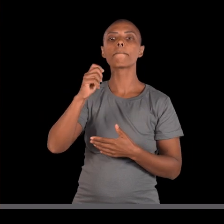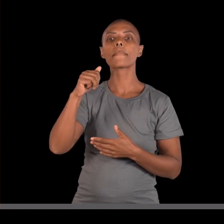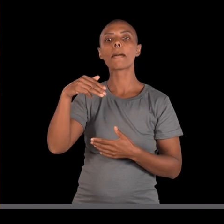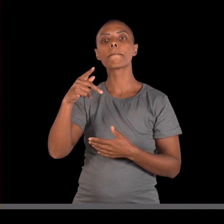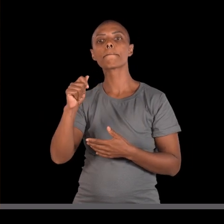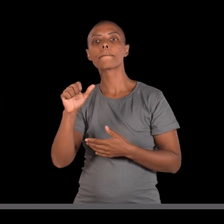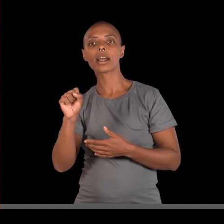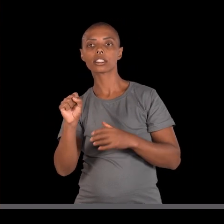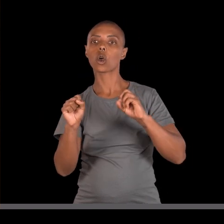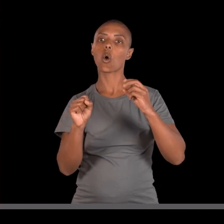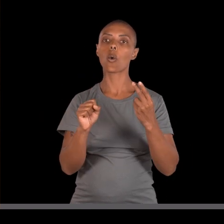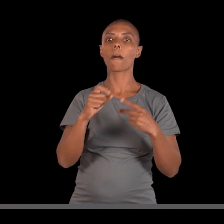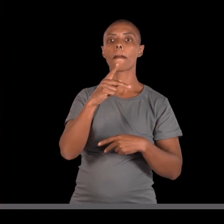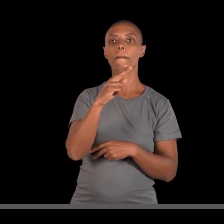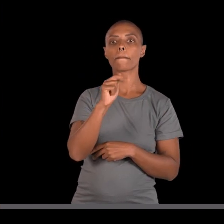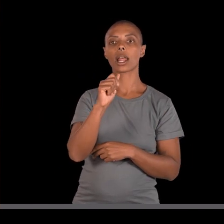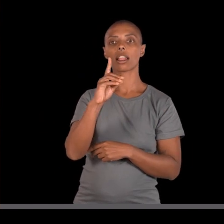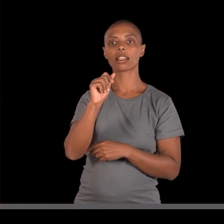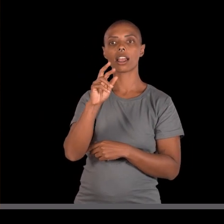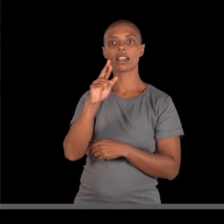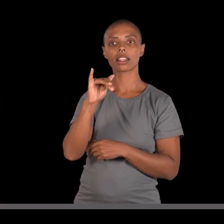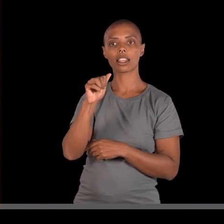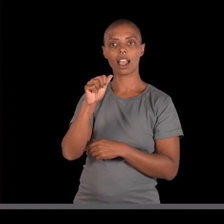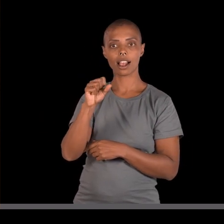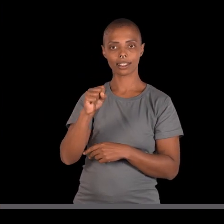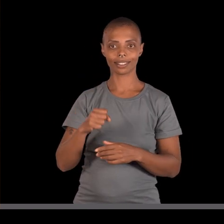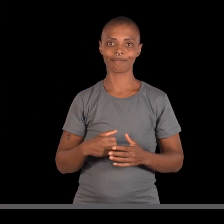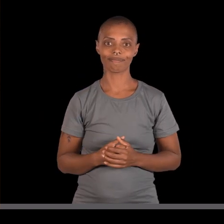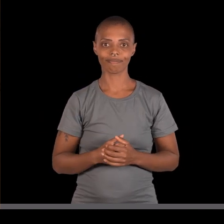Sul, o pessoal chama de pampas.